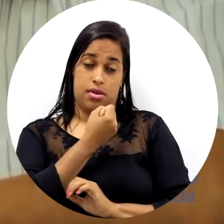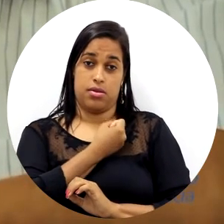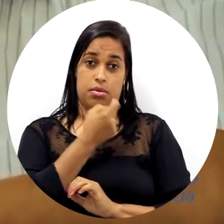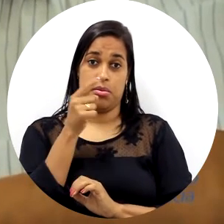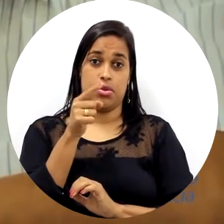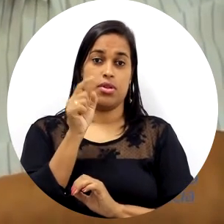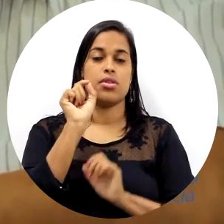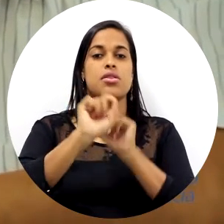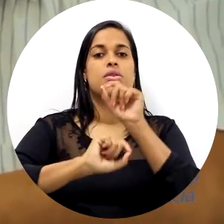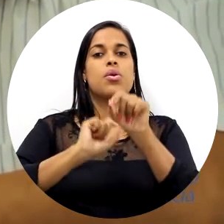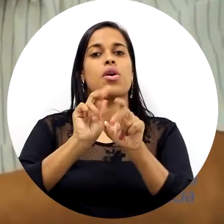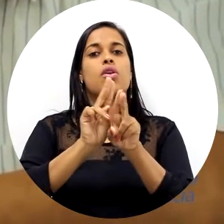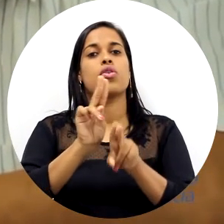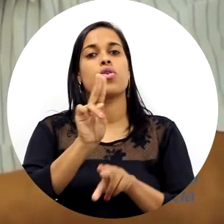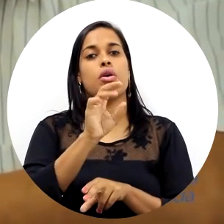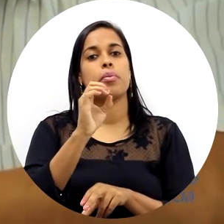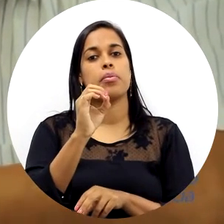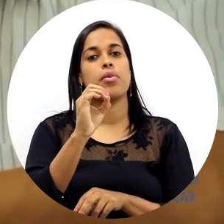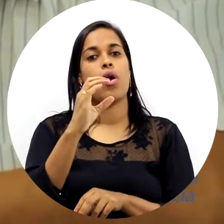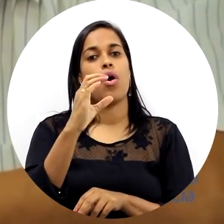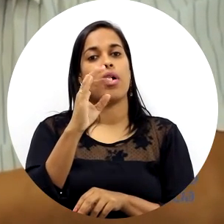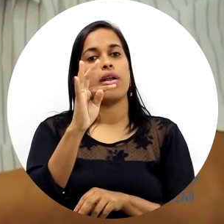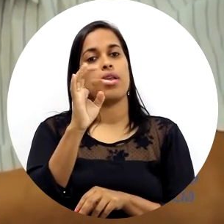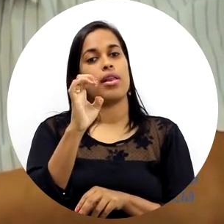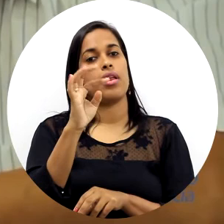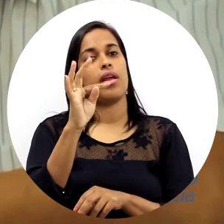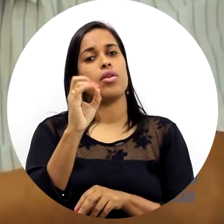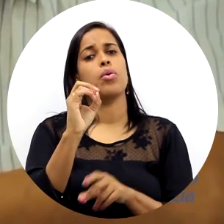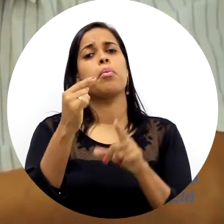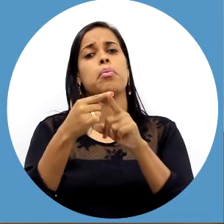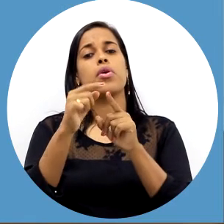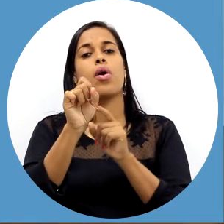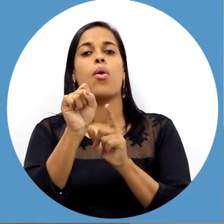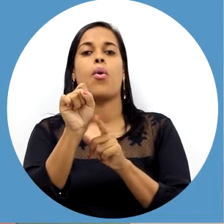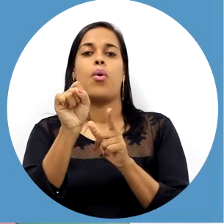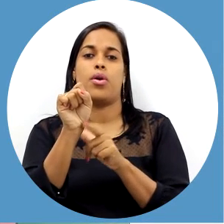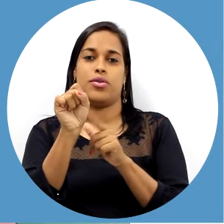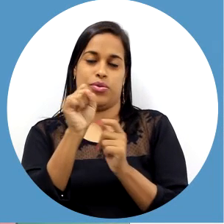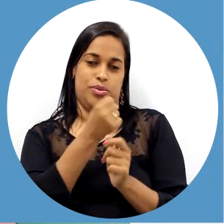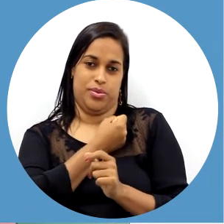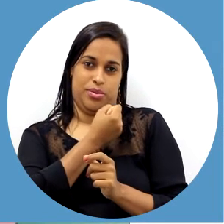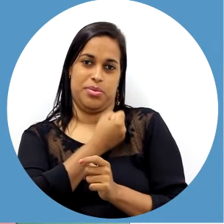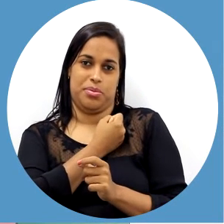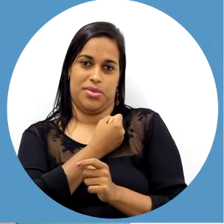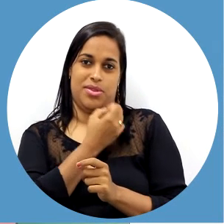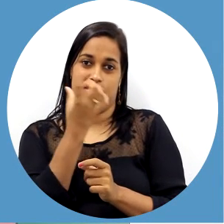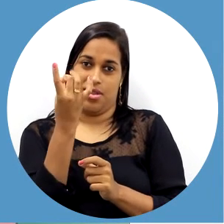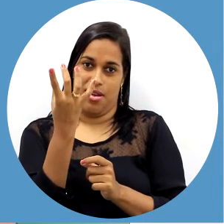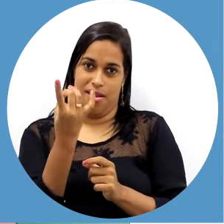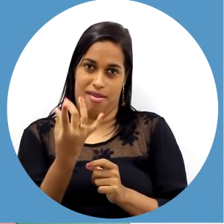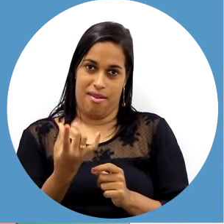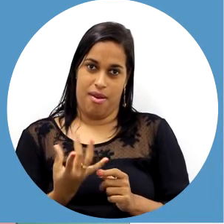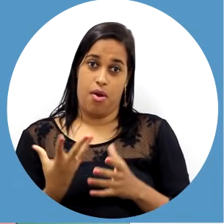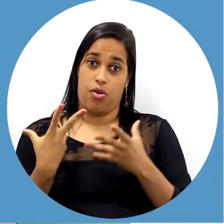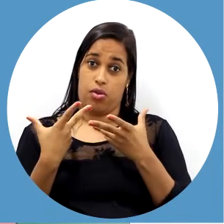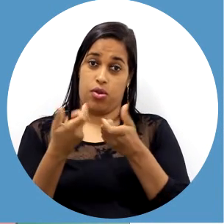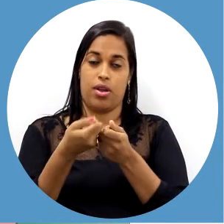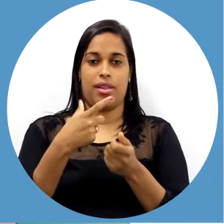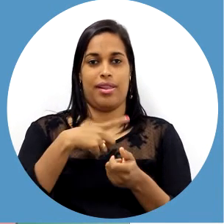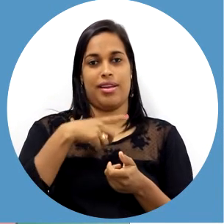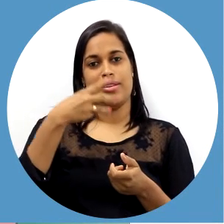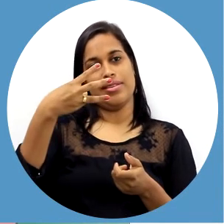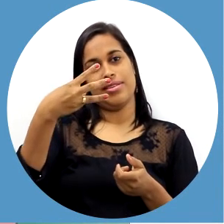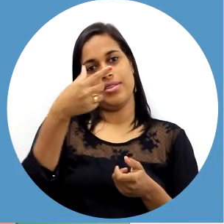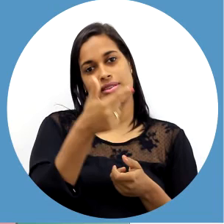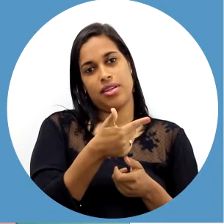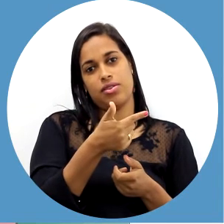Cada número desse é chamado de octeto. Por quê? Ele é formado por 8 bits. Então, 8 bits formam um número, que é separado pelo ponto. Ao